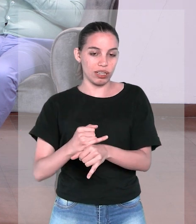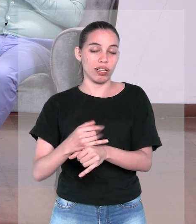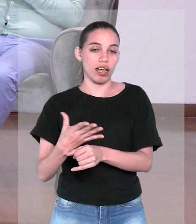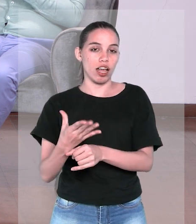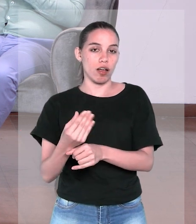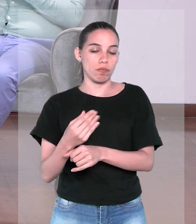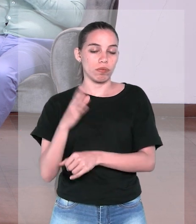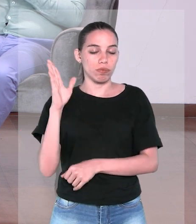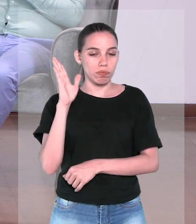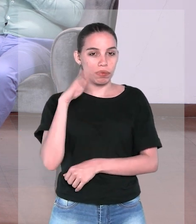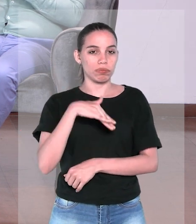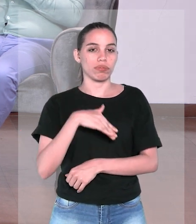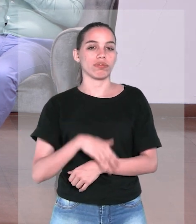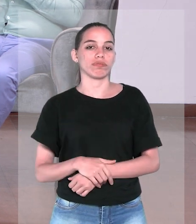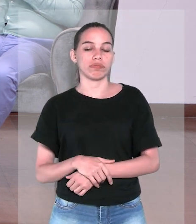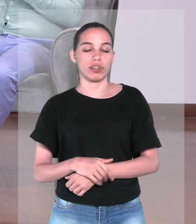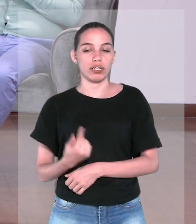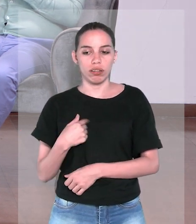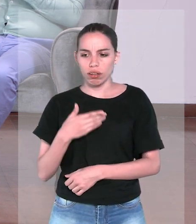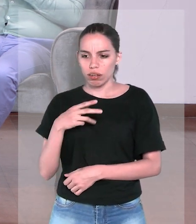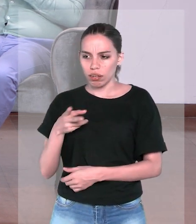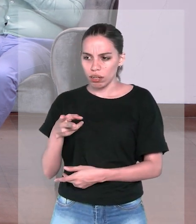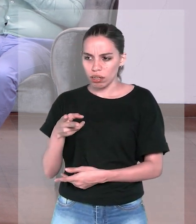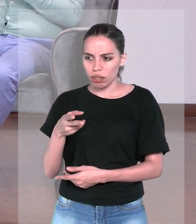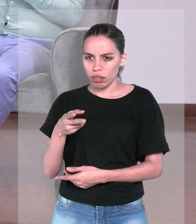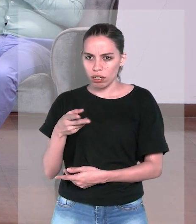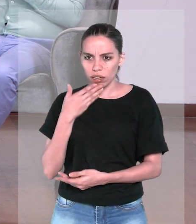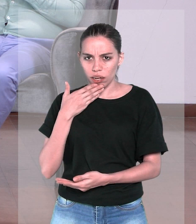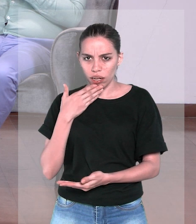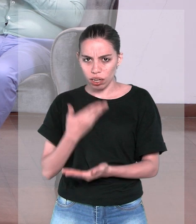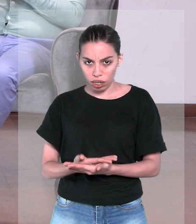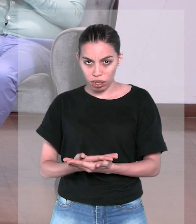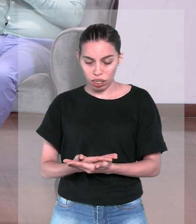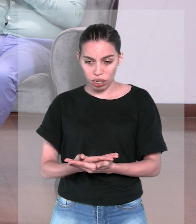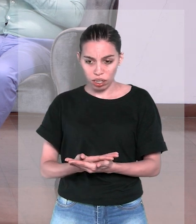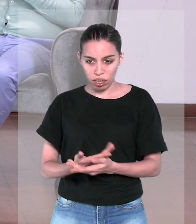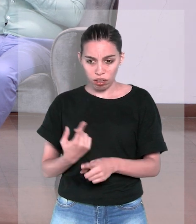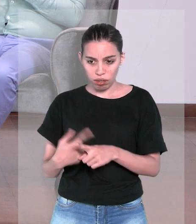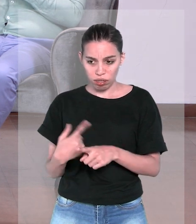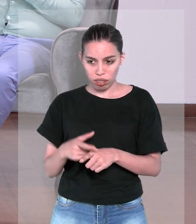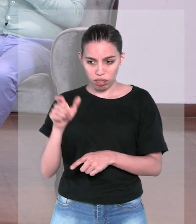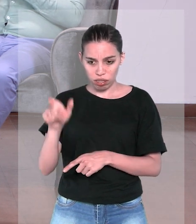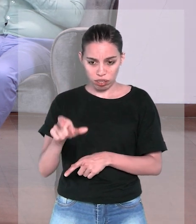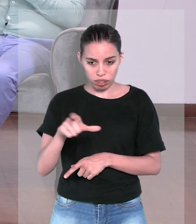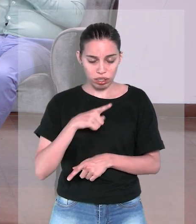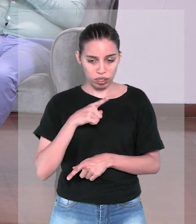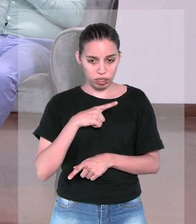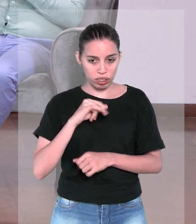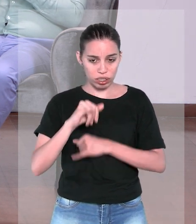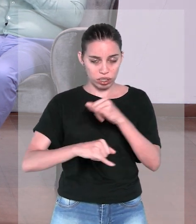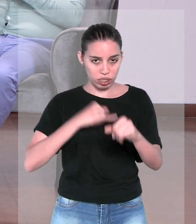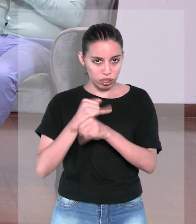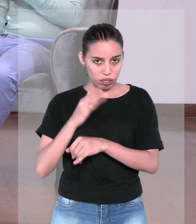novas estratégias de violência. Havia, portanto, na Geração do Quarto, um profundo